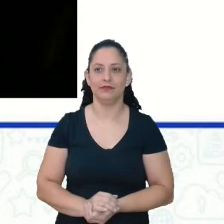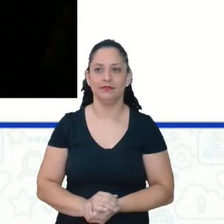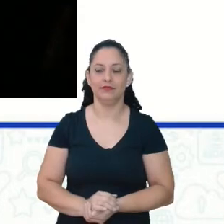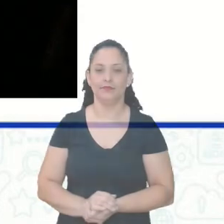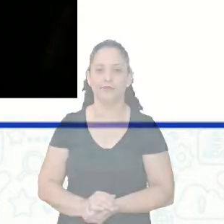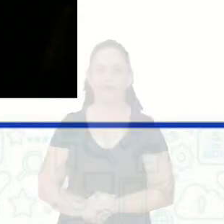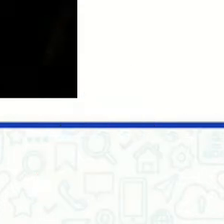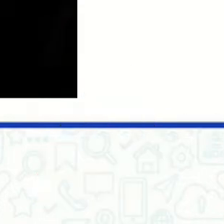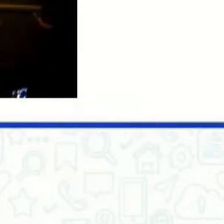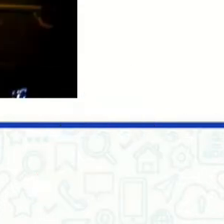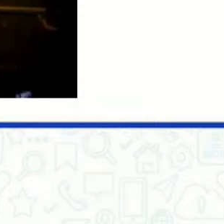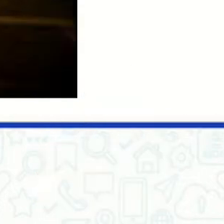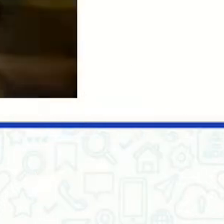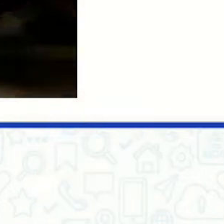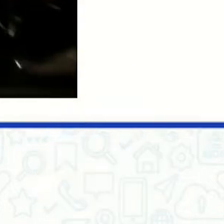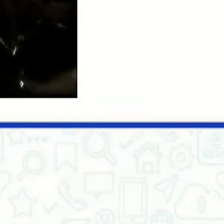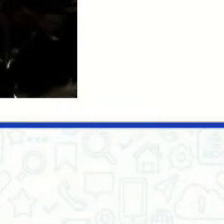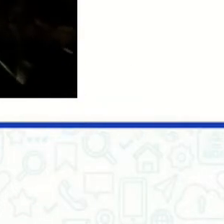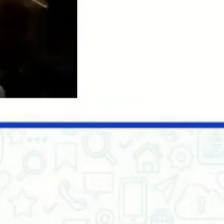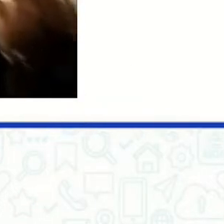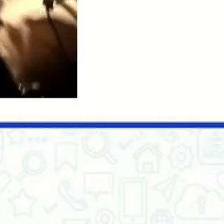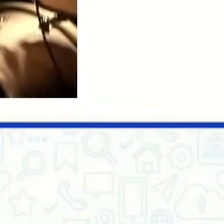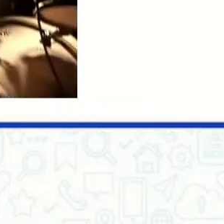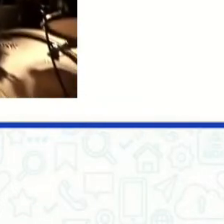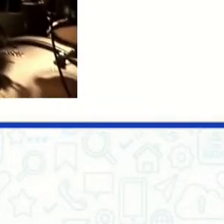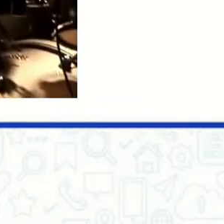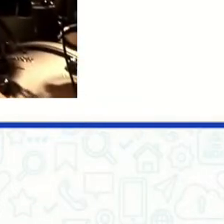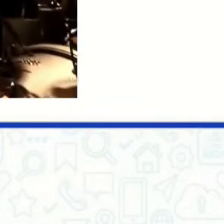Uma flor, ainda que sem jeito,